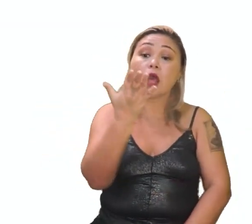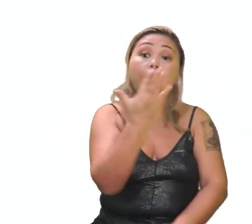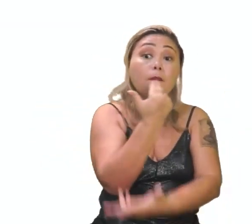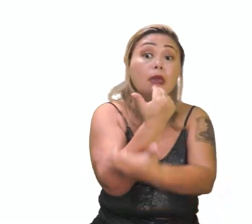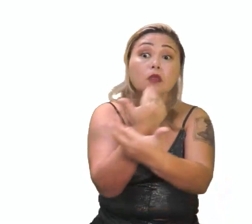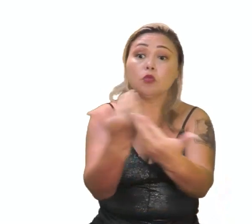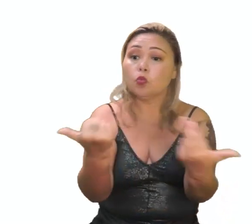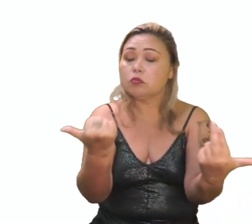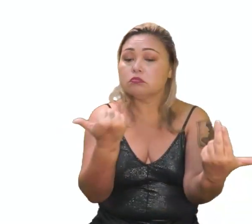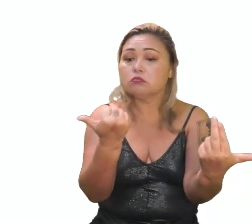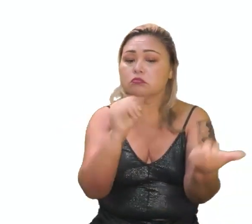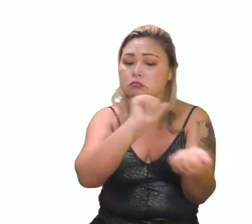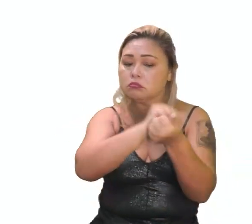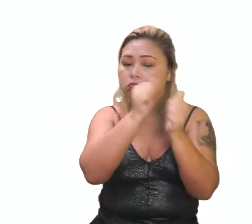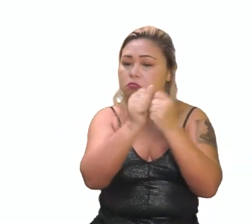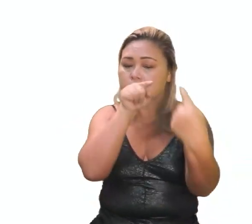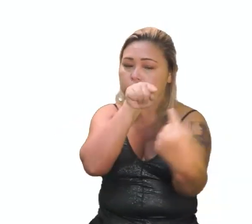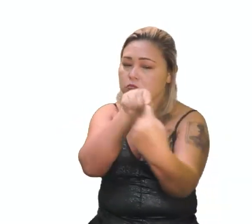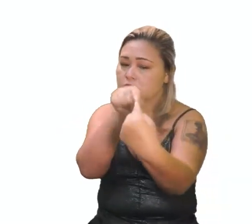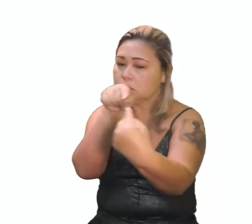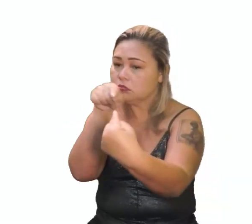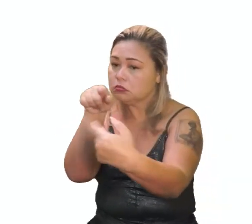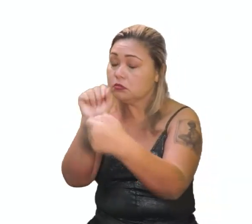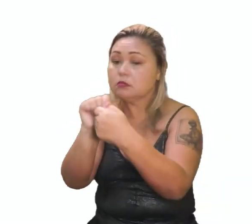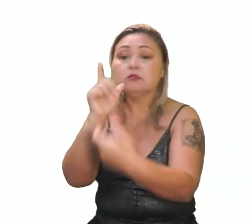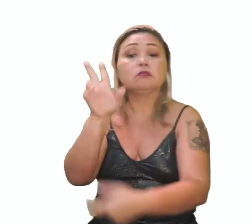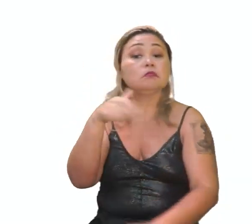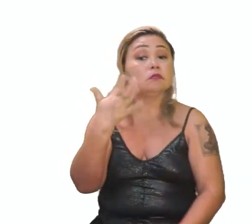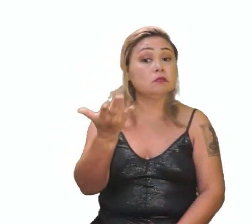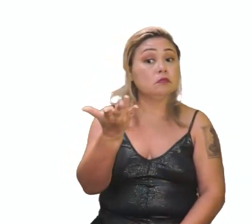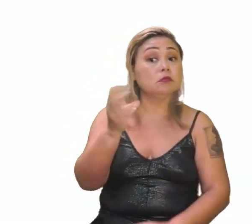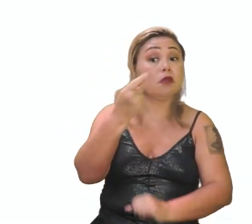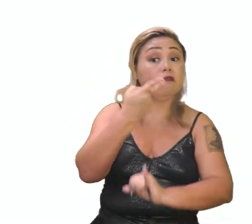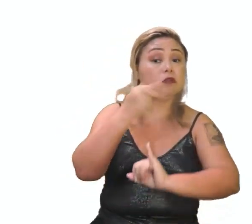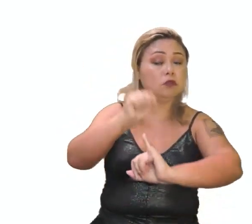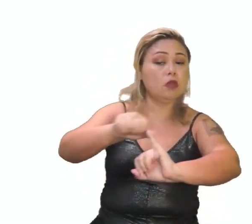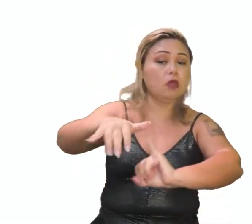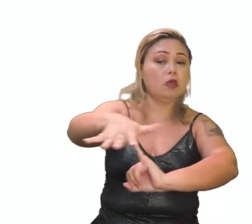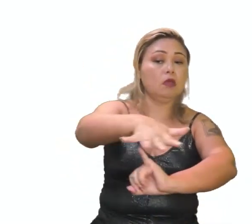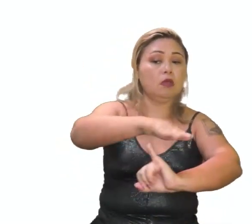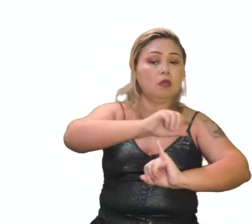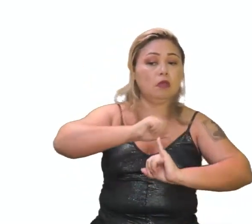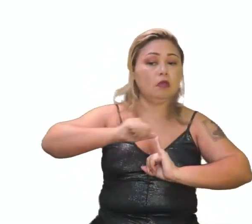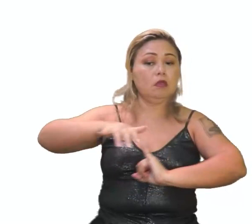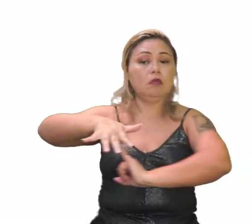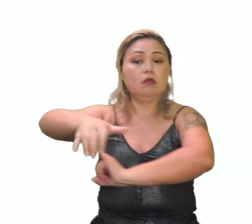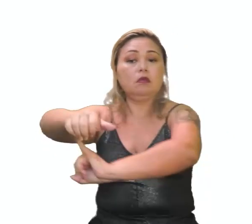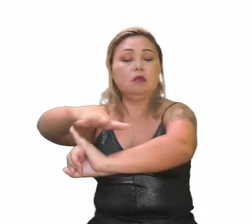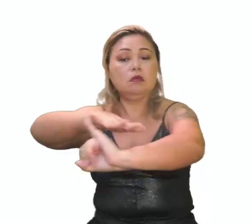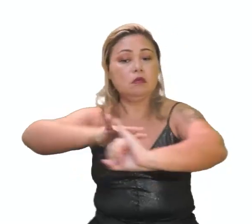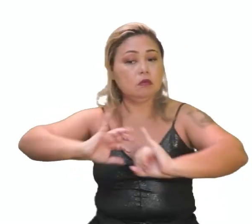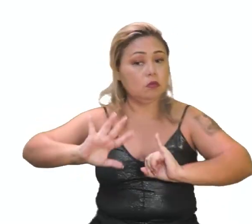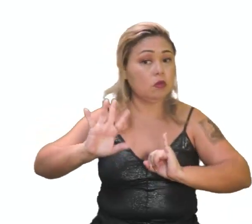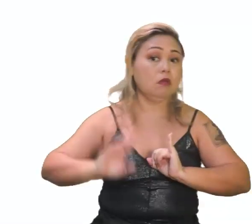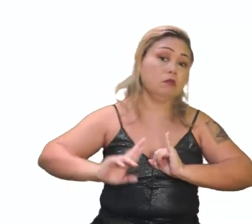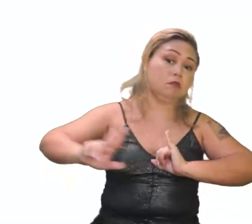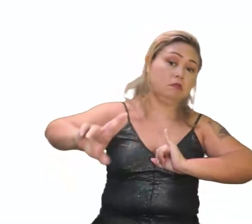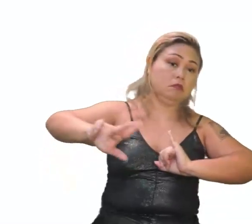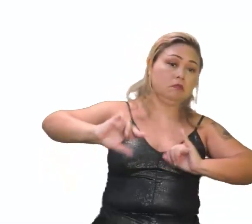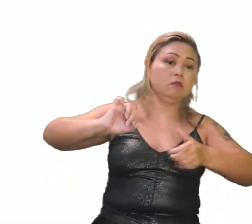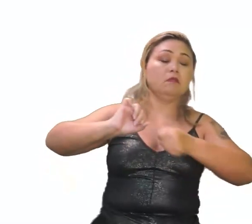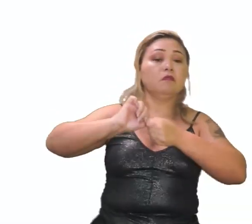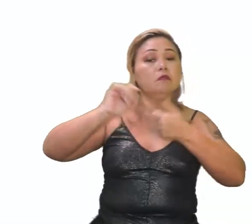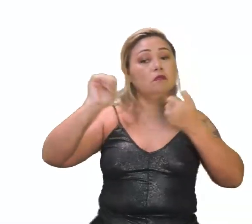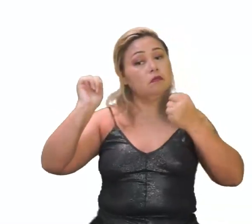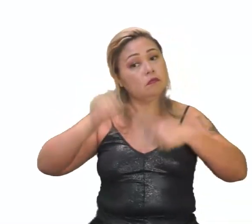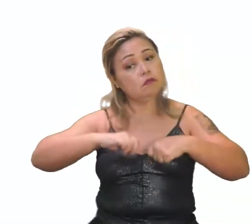novos alimentos. Nós estamos falando de ilhas. Cada uma dessas ilhas tem uma disponibilidade de recurso,